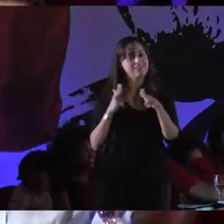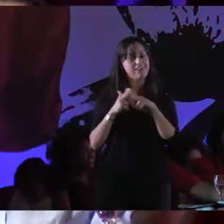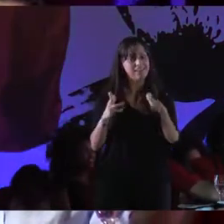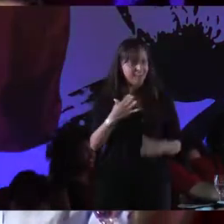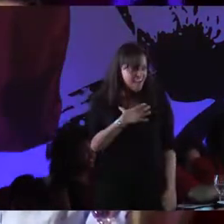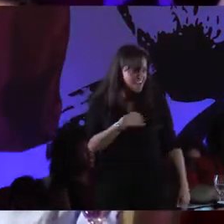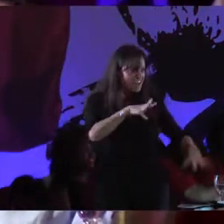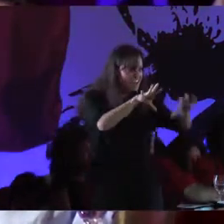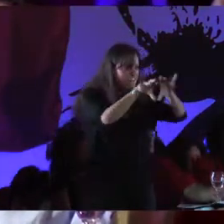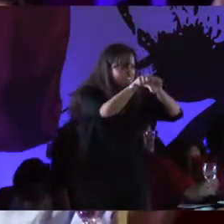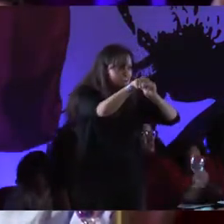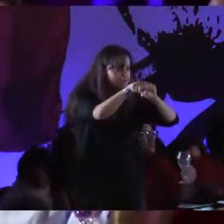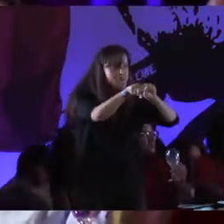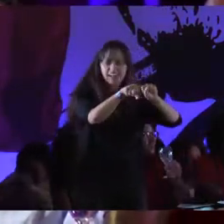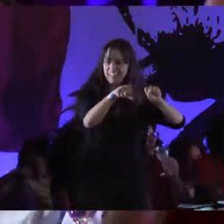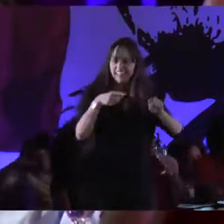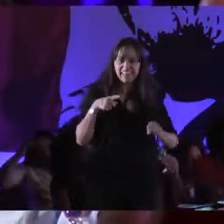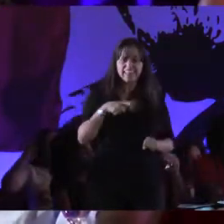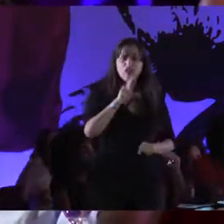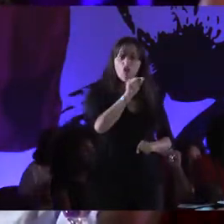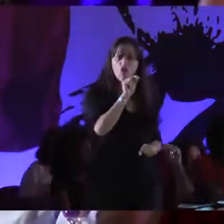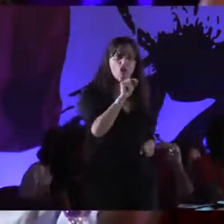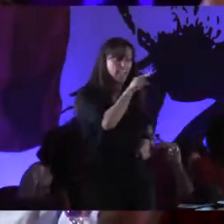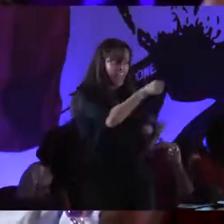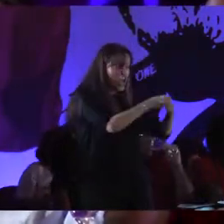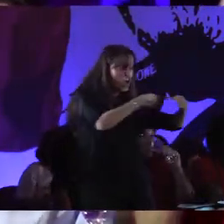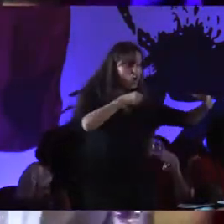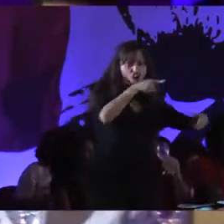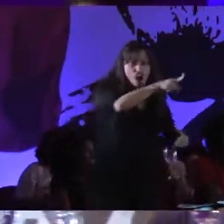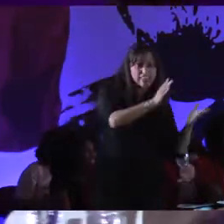formou pedindo cola pra cotista.